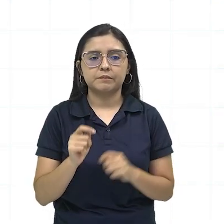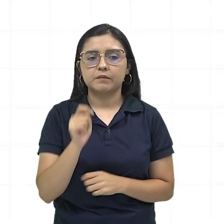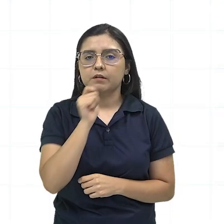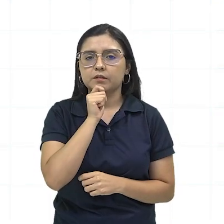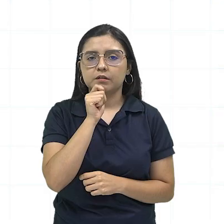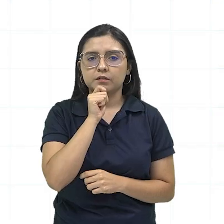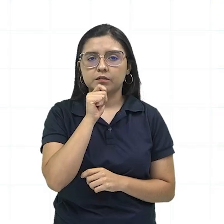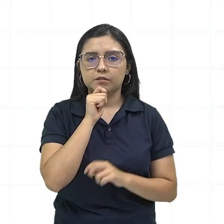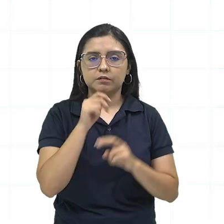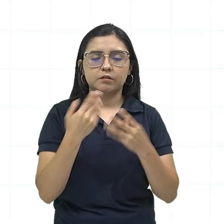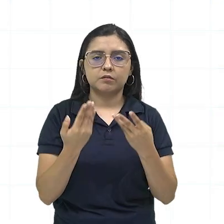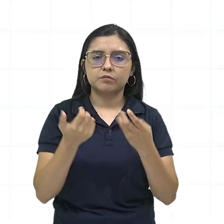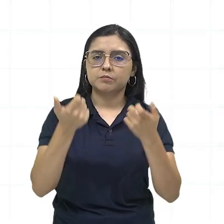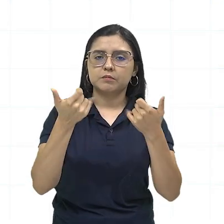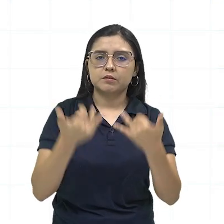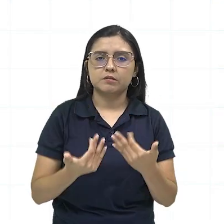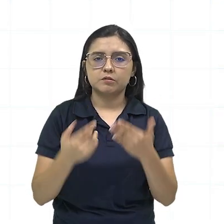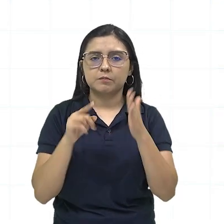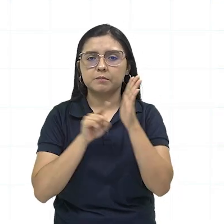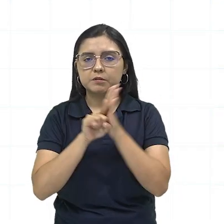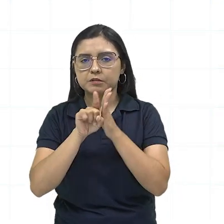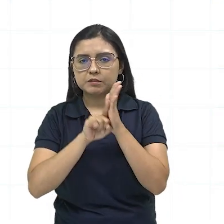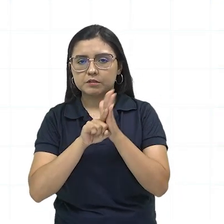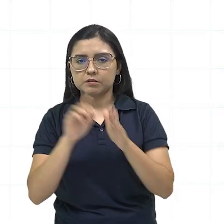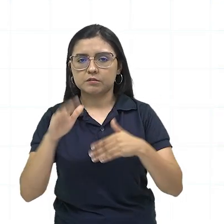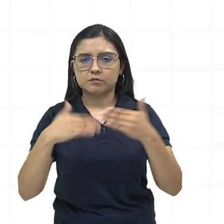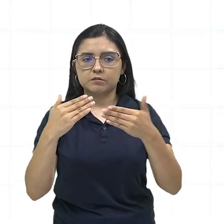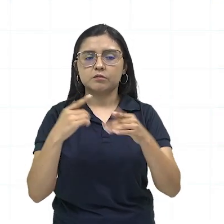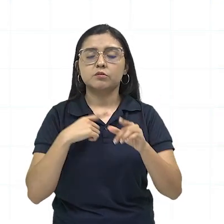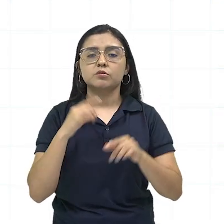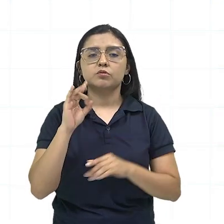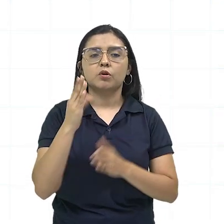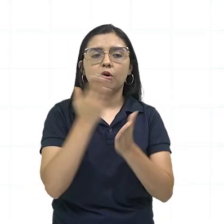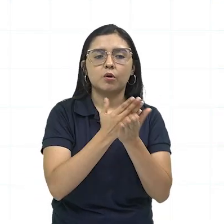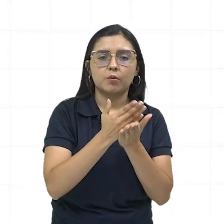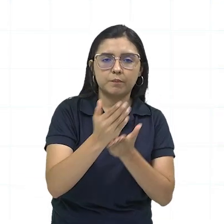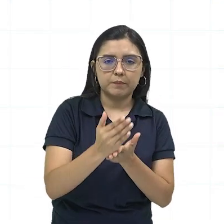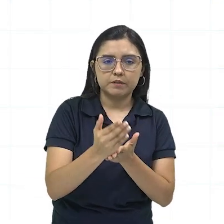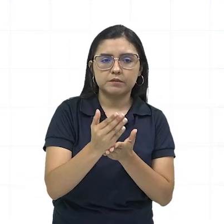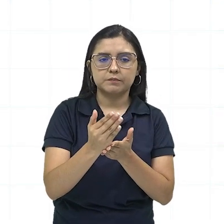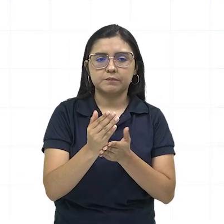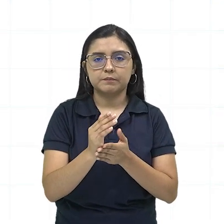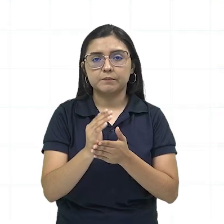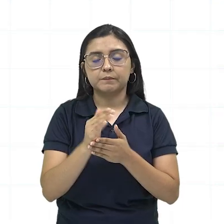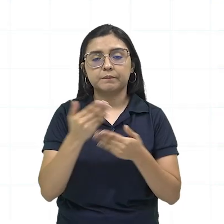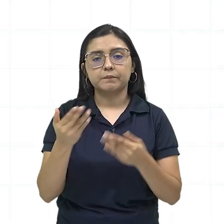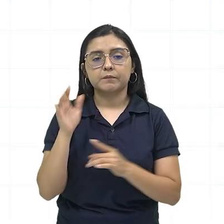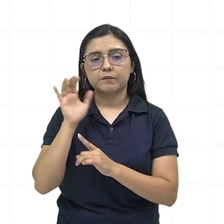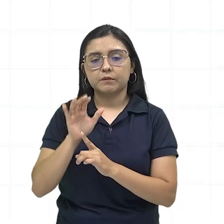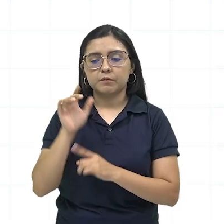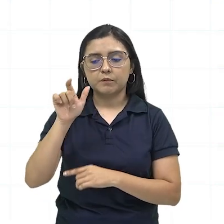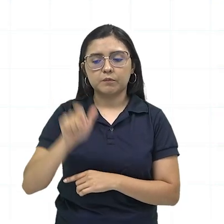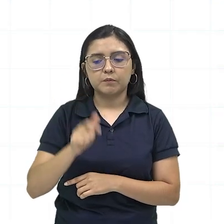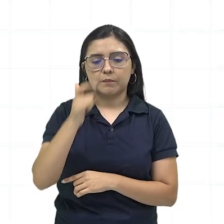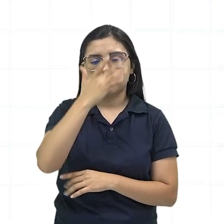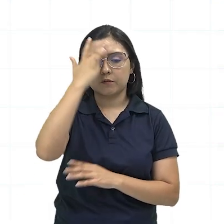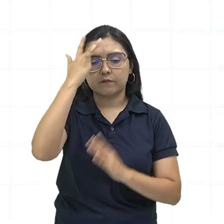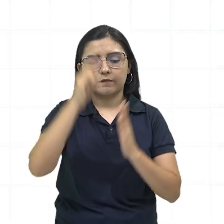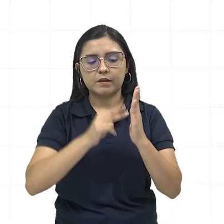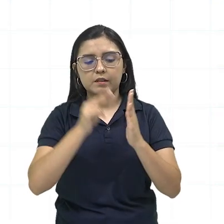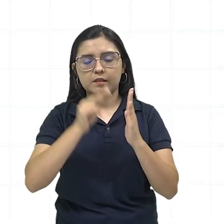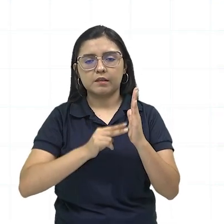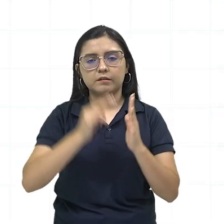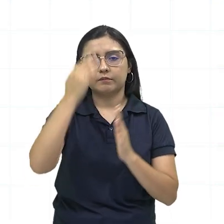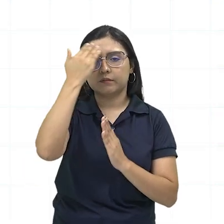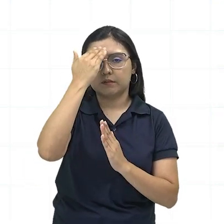falei necessariamente sobre pesquisa, sobre esses avanços. Eu estou dando uma introdução, fazendo com que o meu leitor já se habitue, já se situe